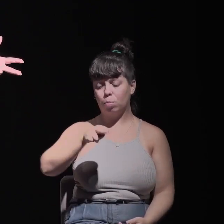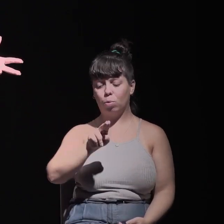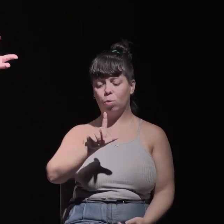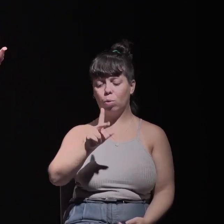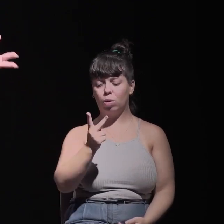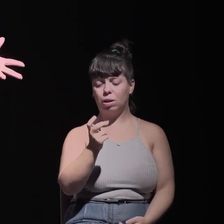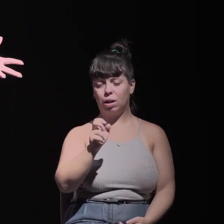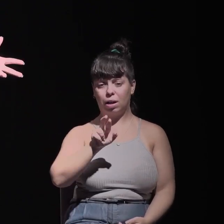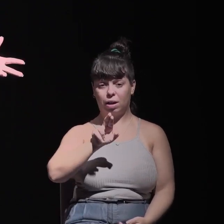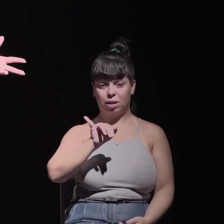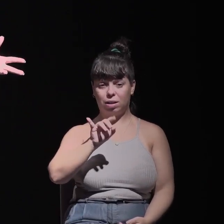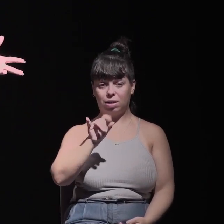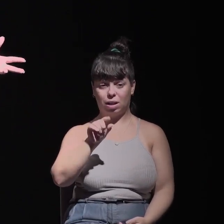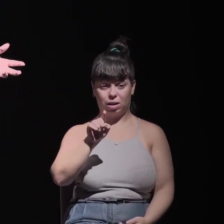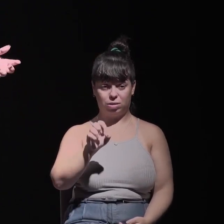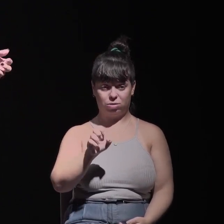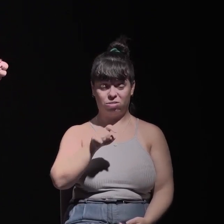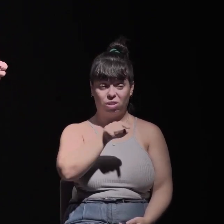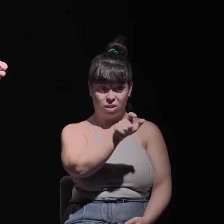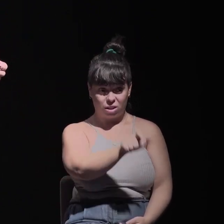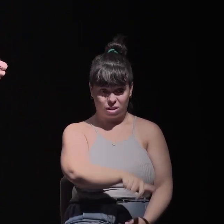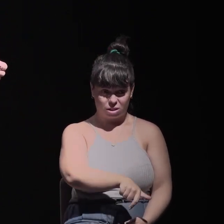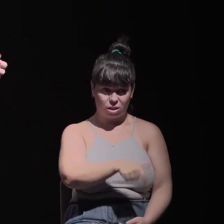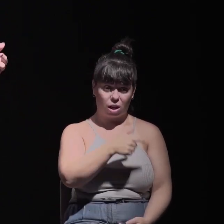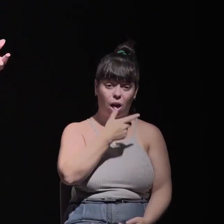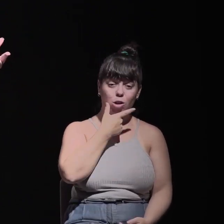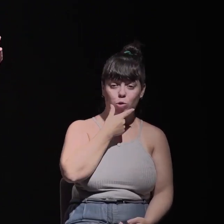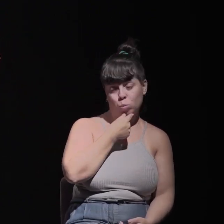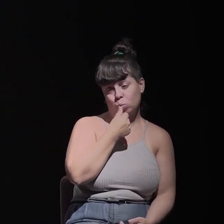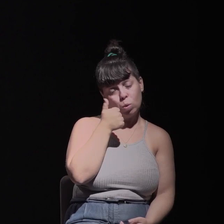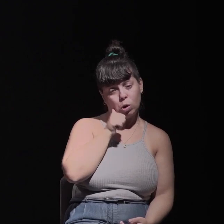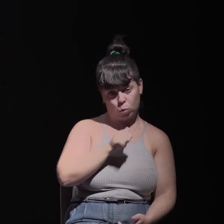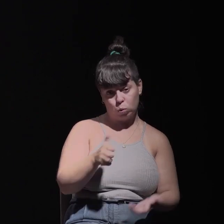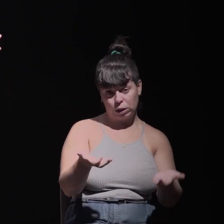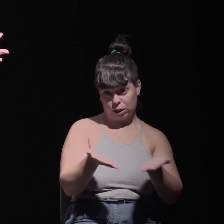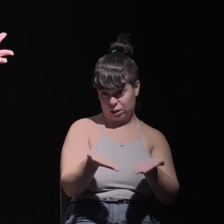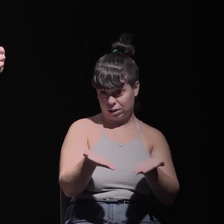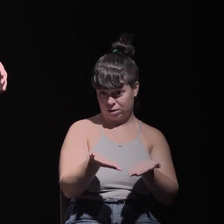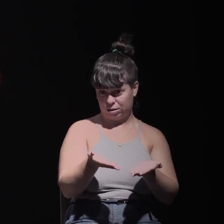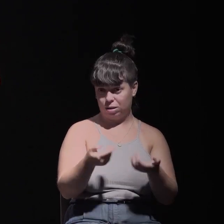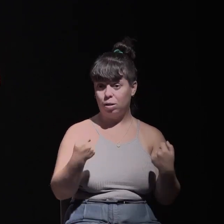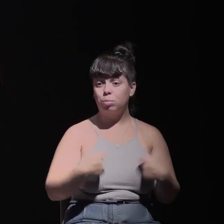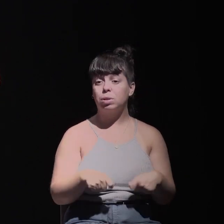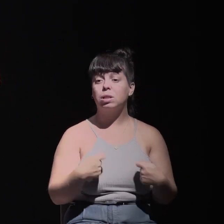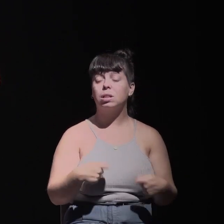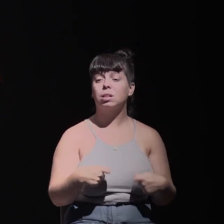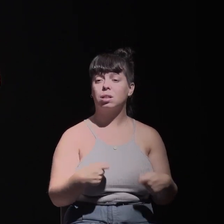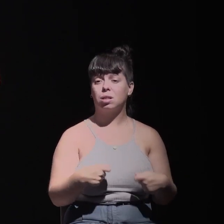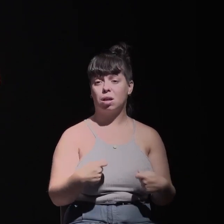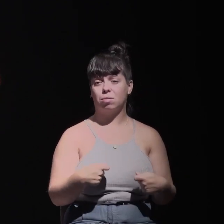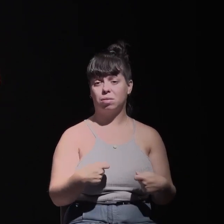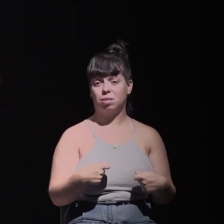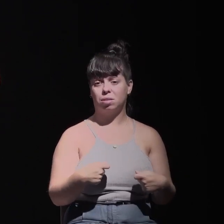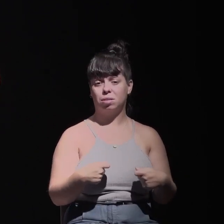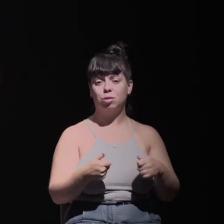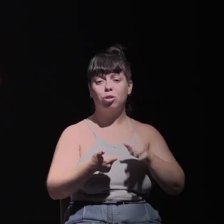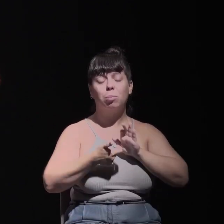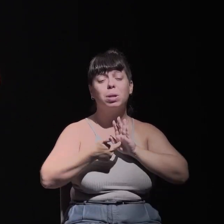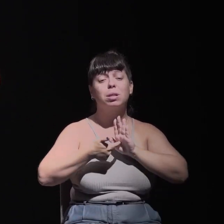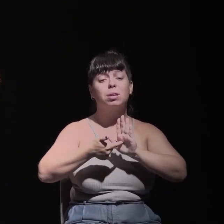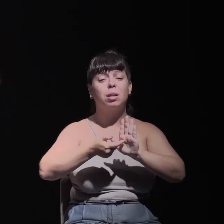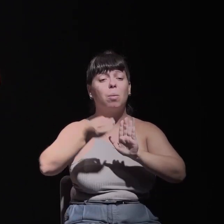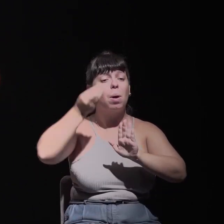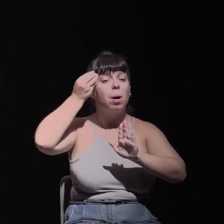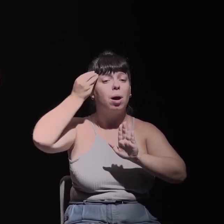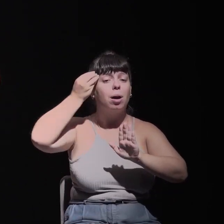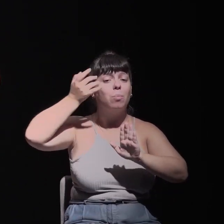Esse aluno, essa aluna, hoje, precisava de um mínimo de apresentação de uma memória que